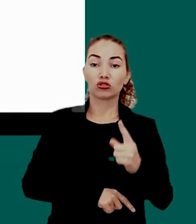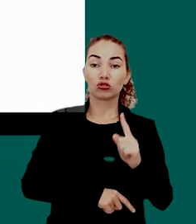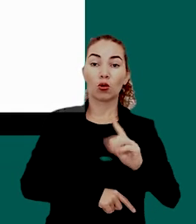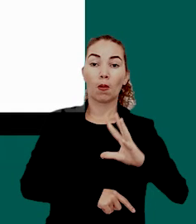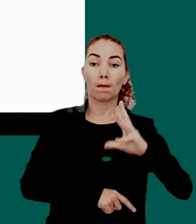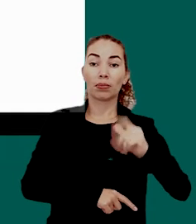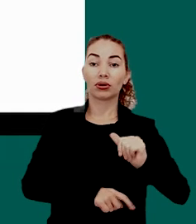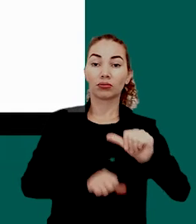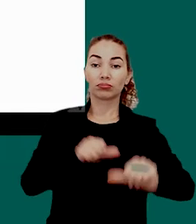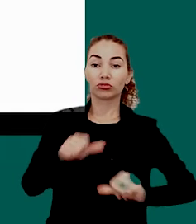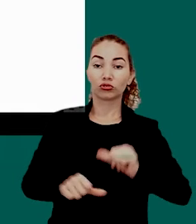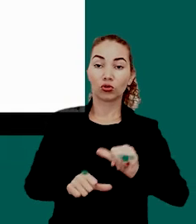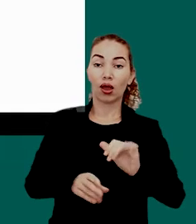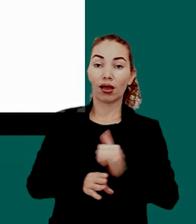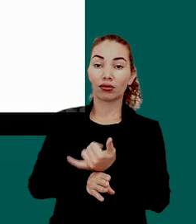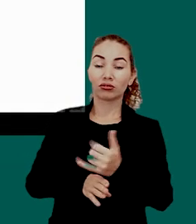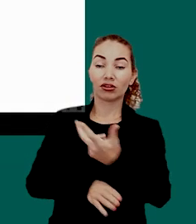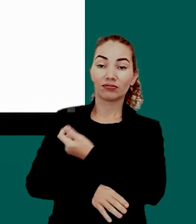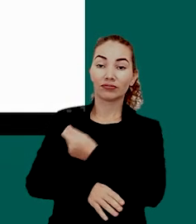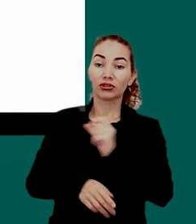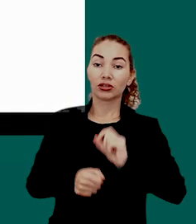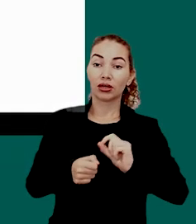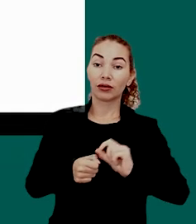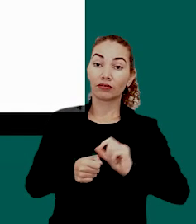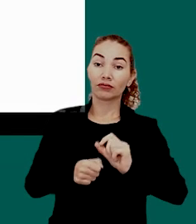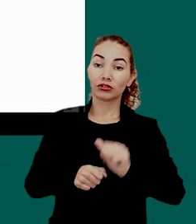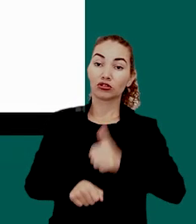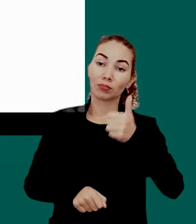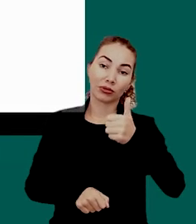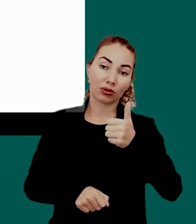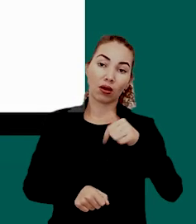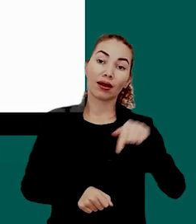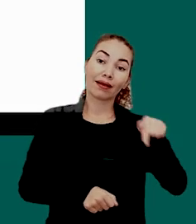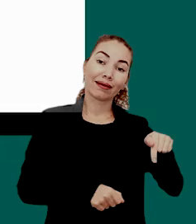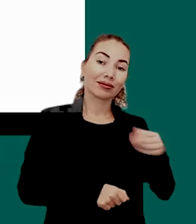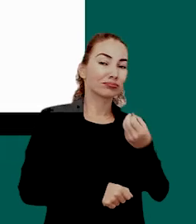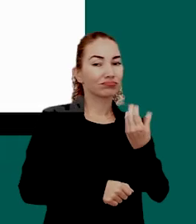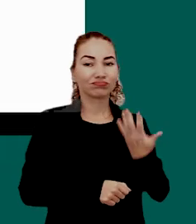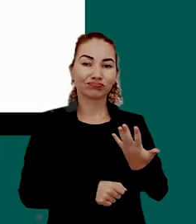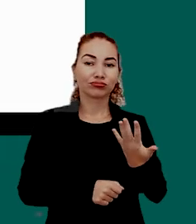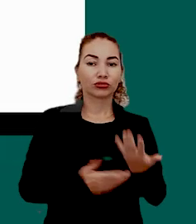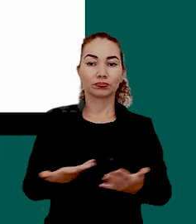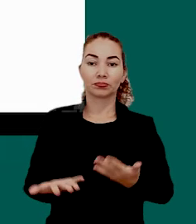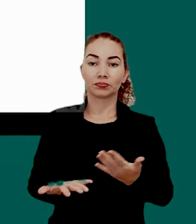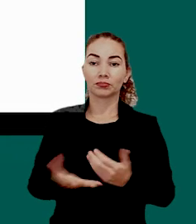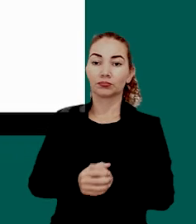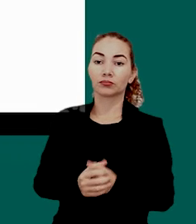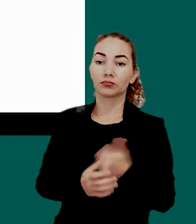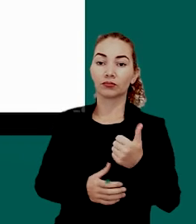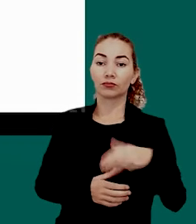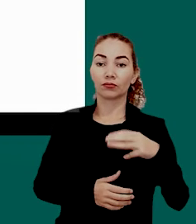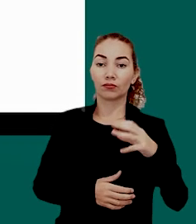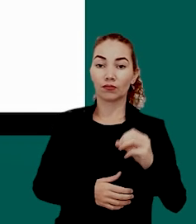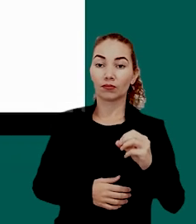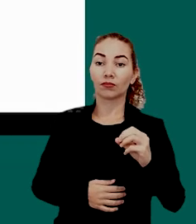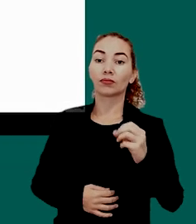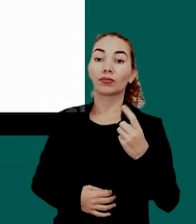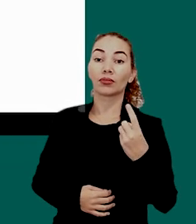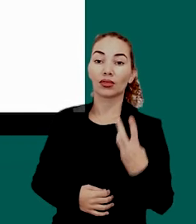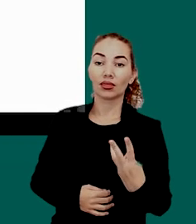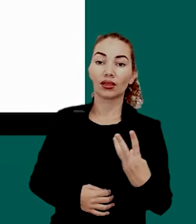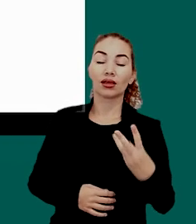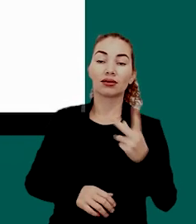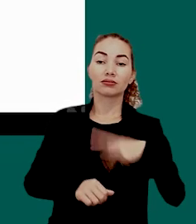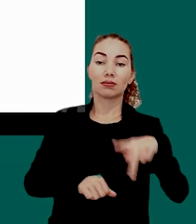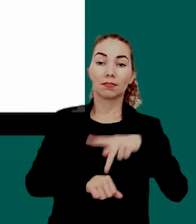trocar por outras estratégias vacinais que eles consideravam que essa vacina podia ser não eficaz, talvez precipitadamente. Em 11 de março de 2021, 13 países da